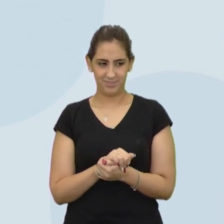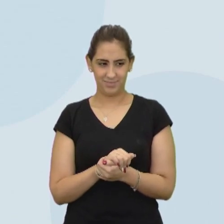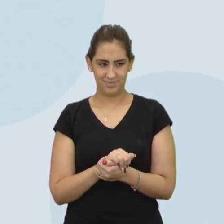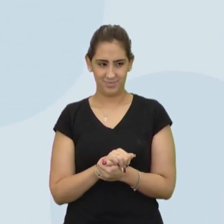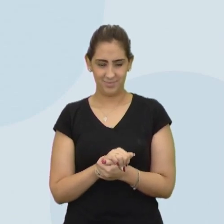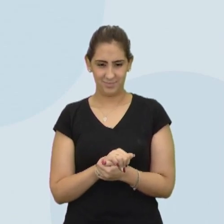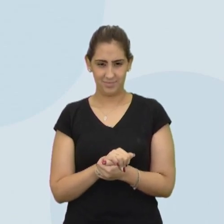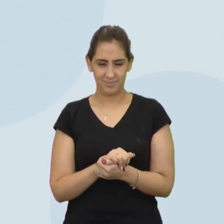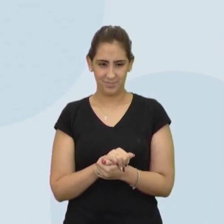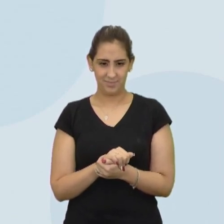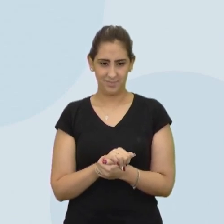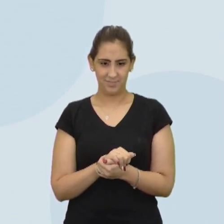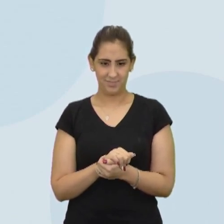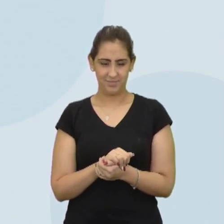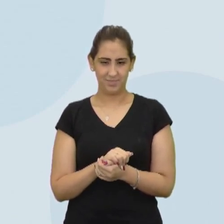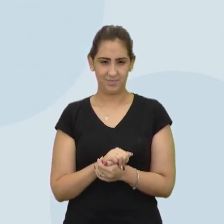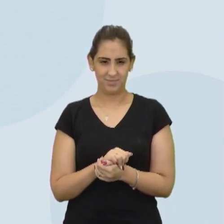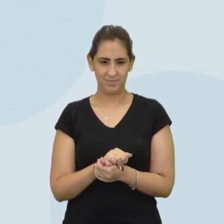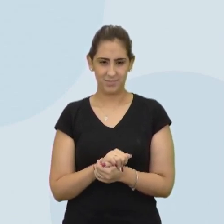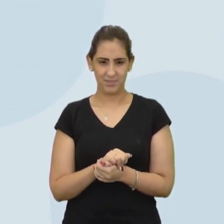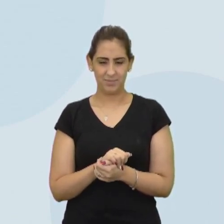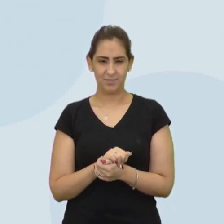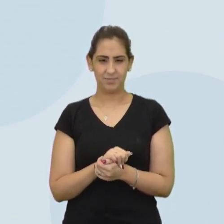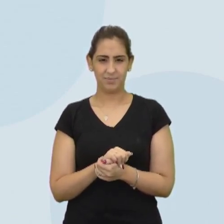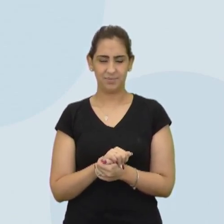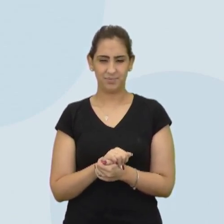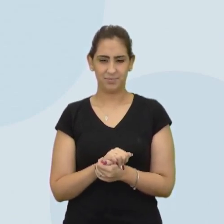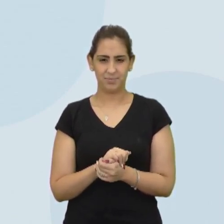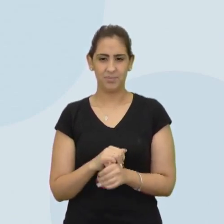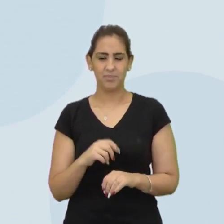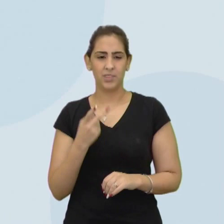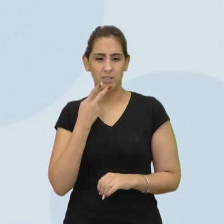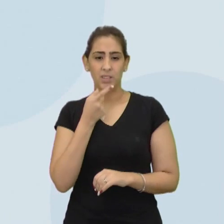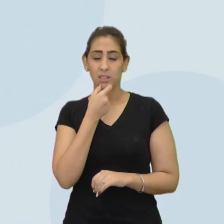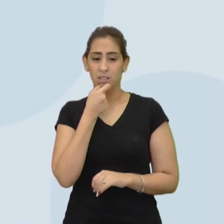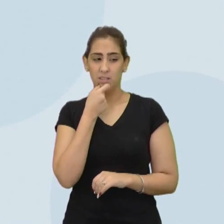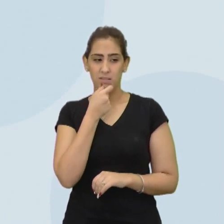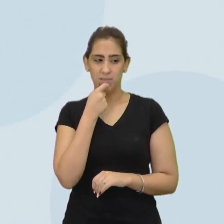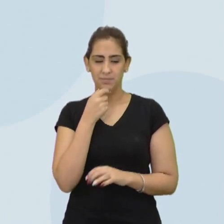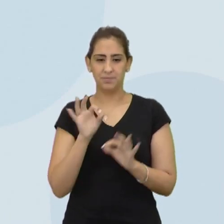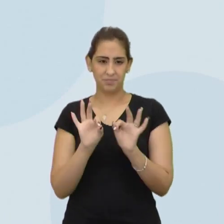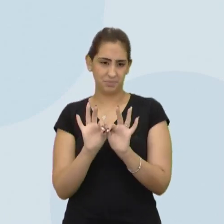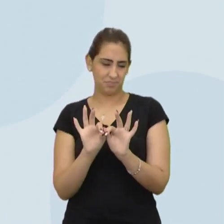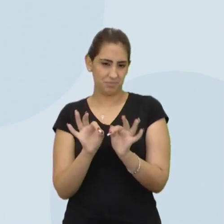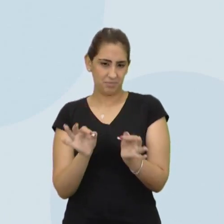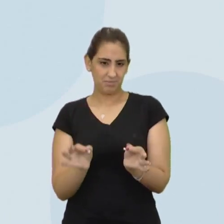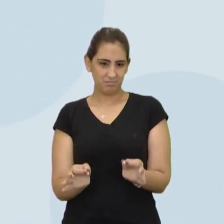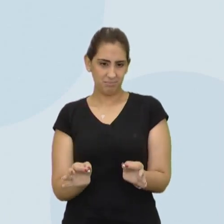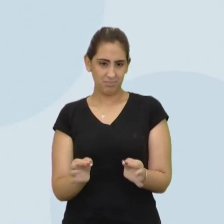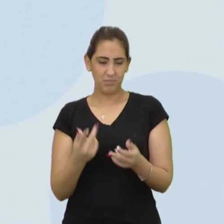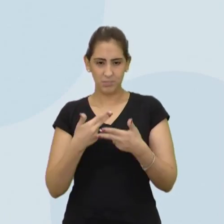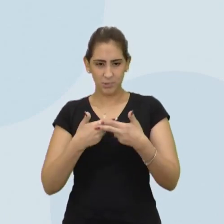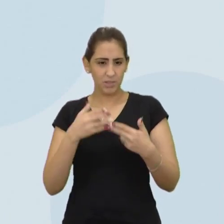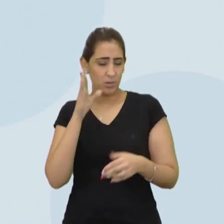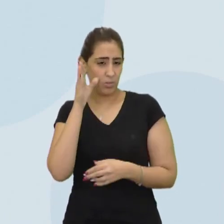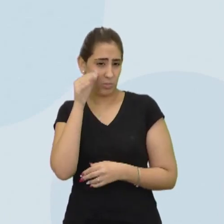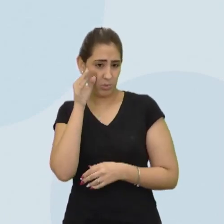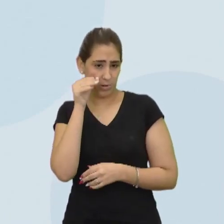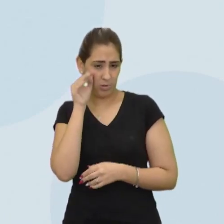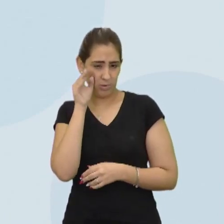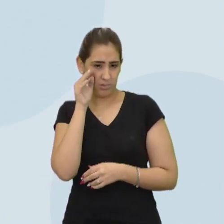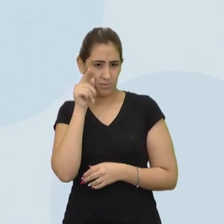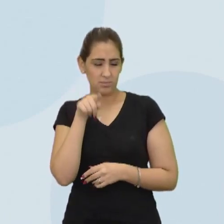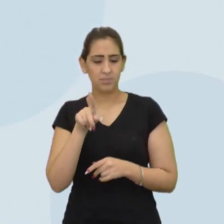a curious thing about the ontological problem is its simplicity. Uma coisa curiosa